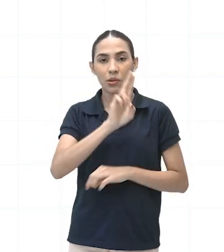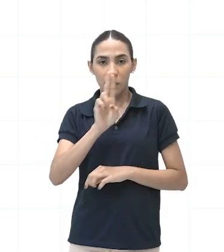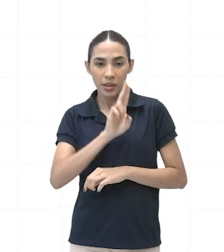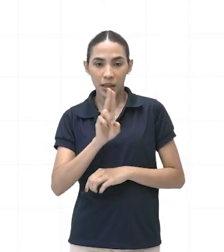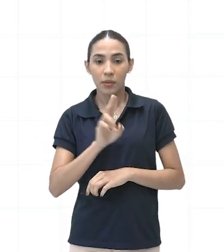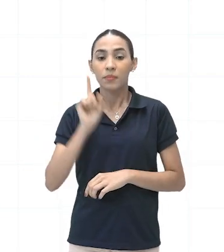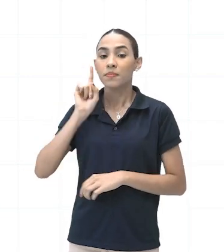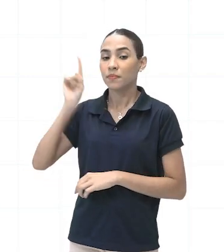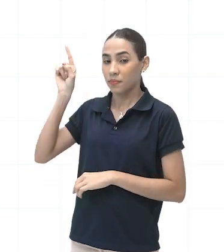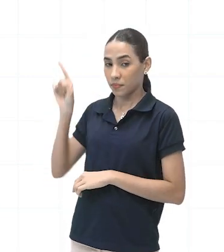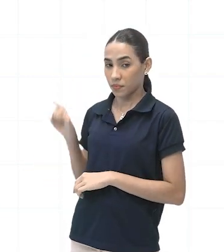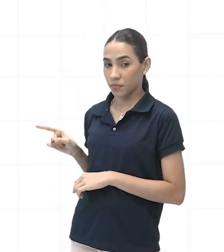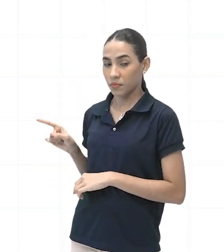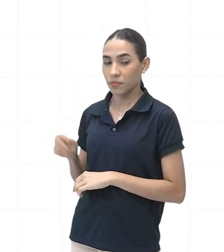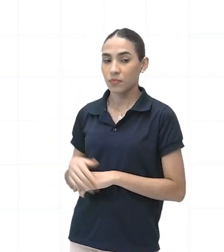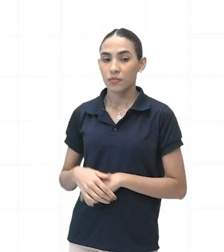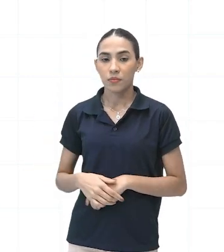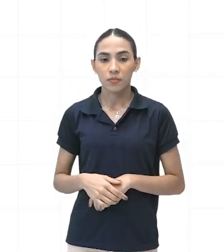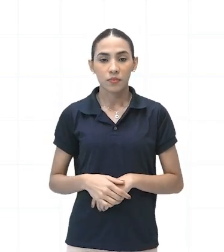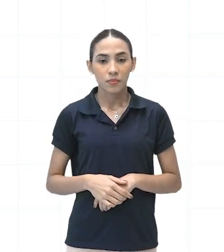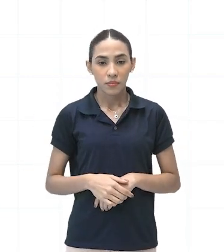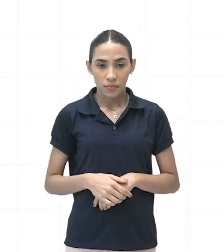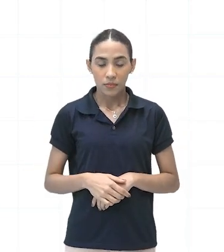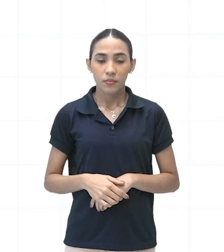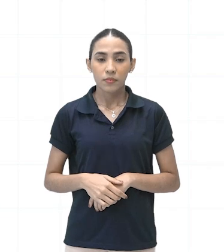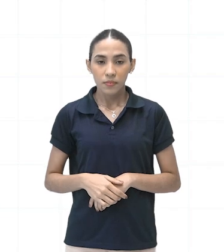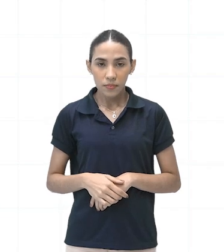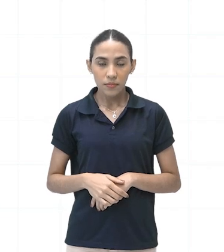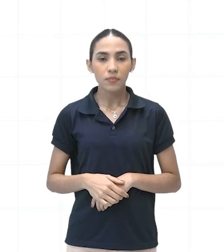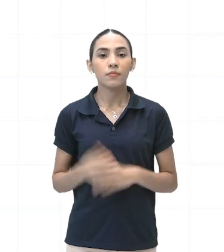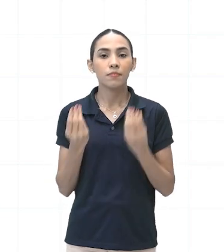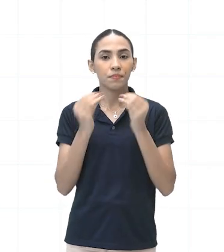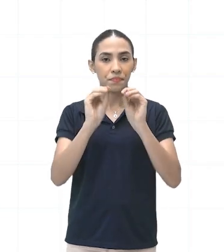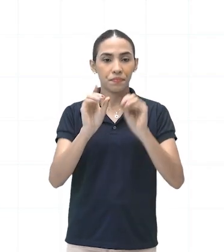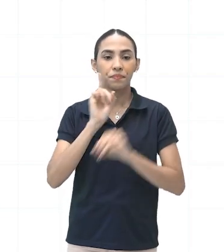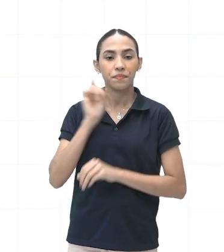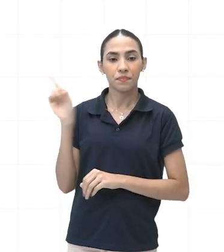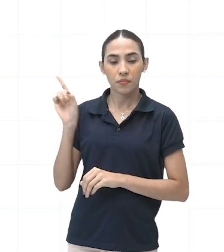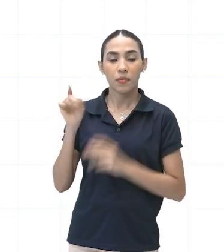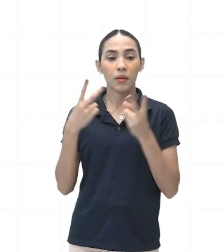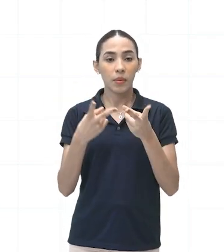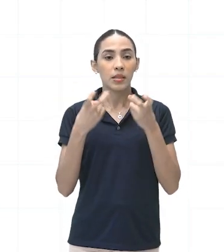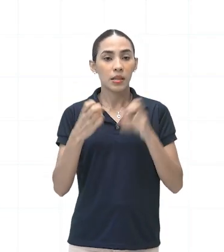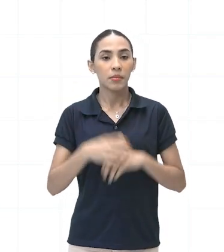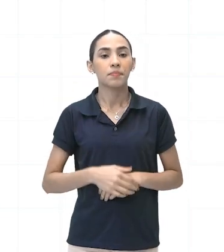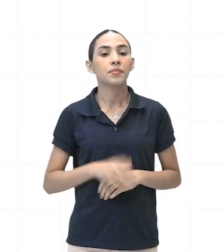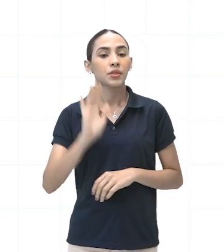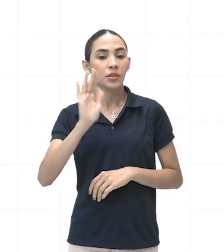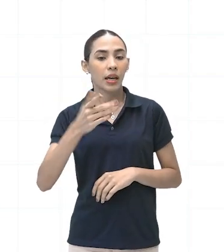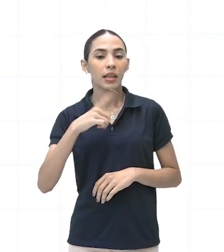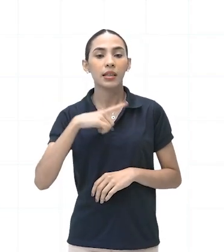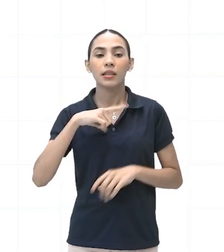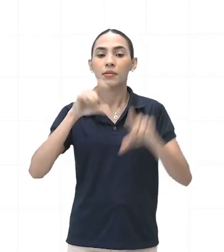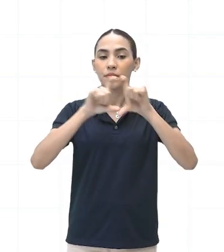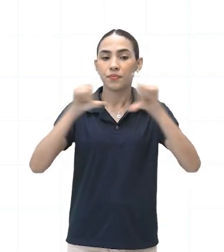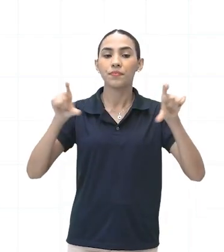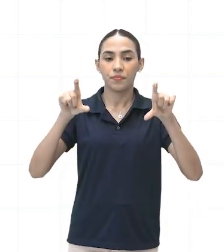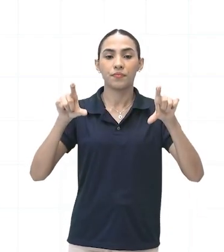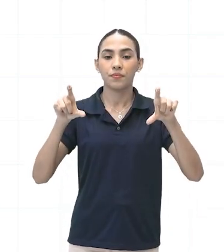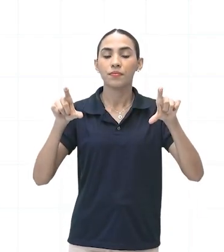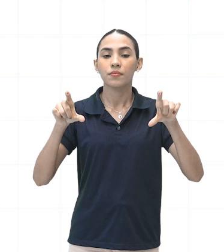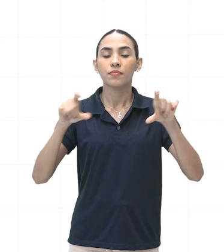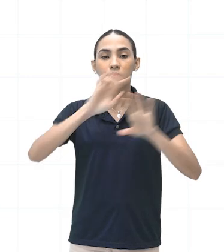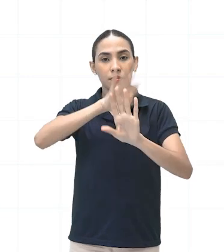aqui do lado, como vocês podem observar o destaque, certo, que foi colocado aqui, e observem que eu coloquei já esse enunciado ali na